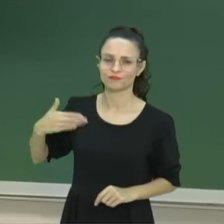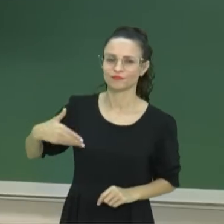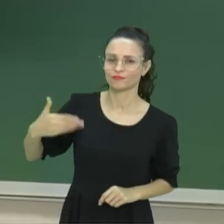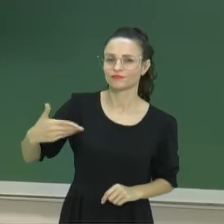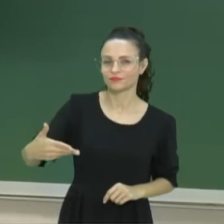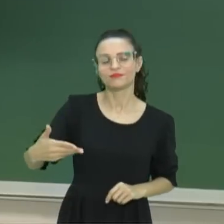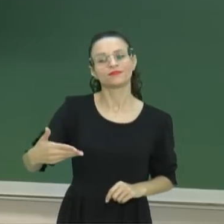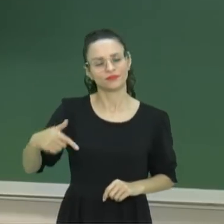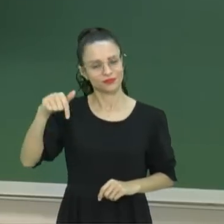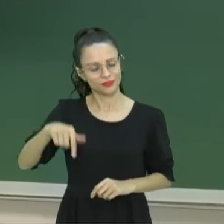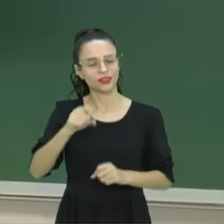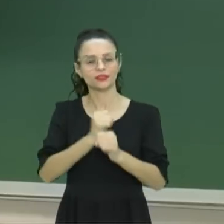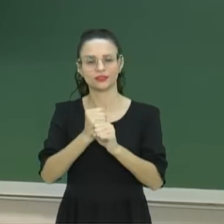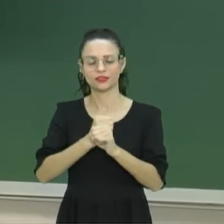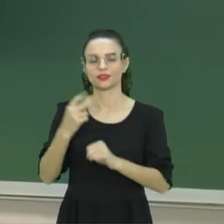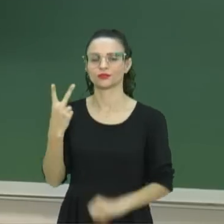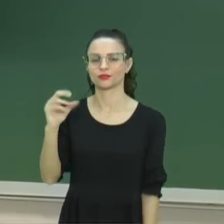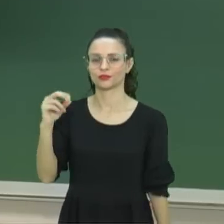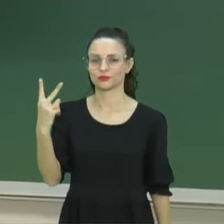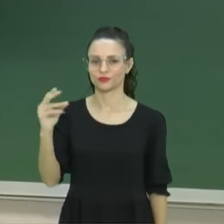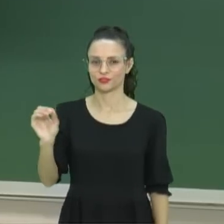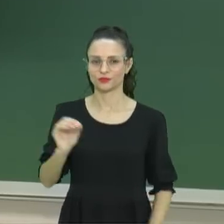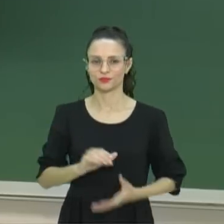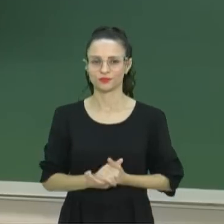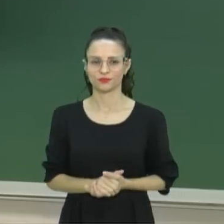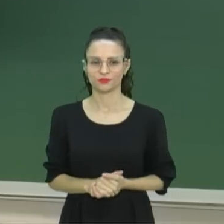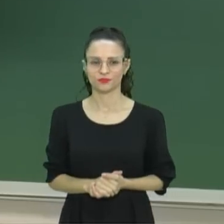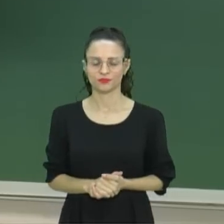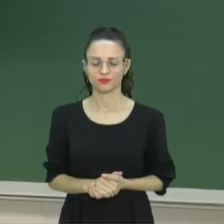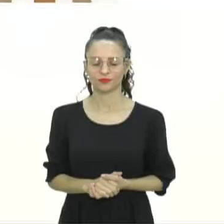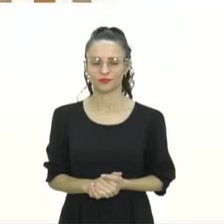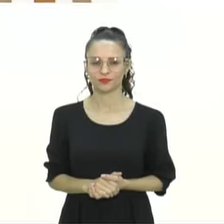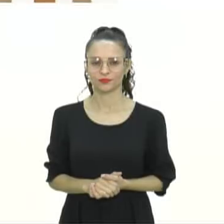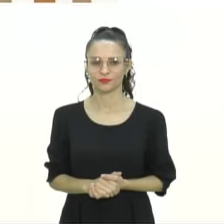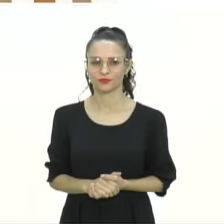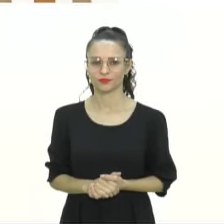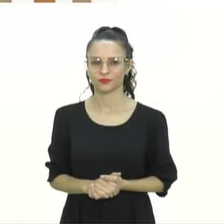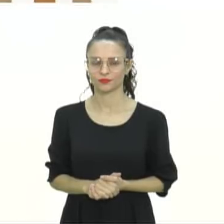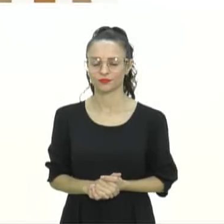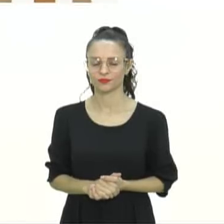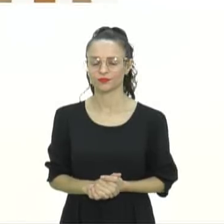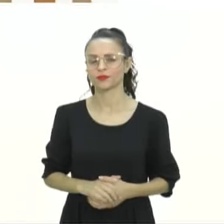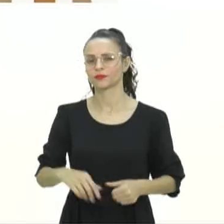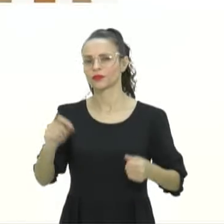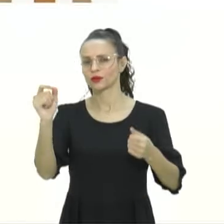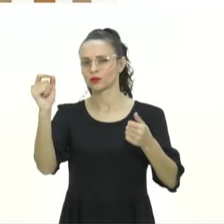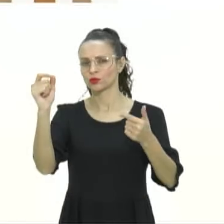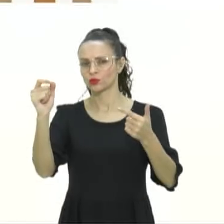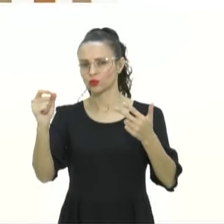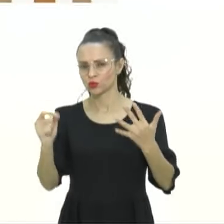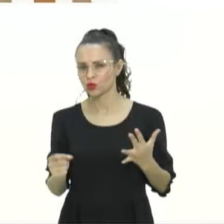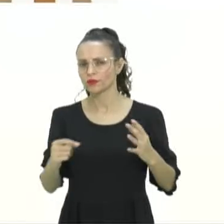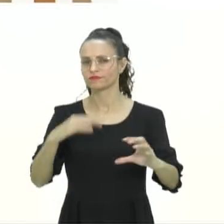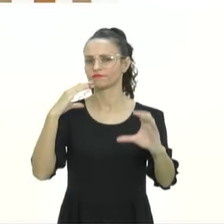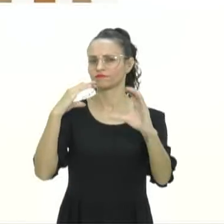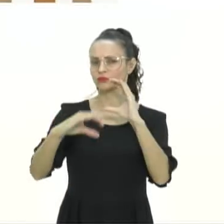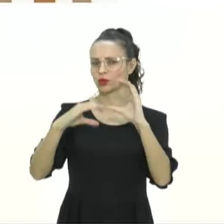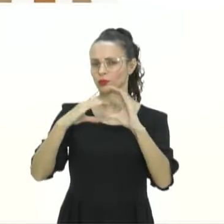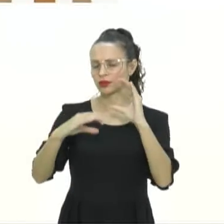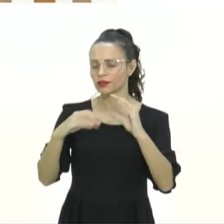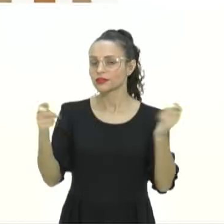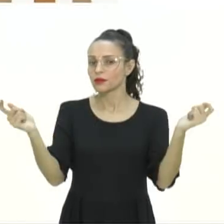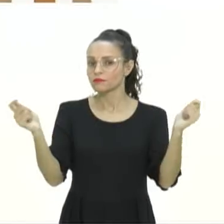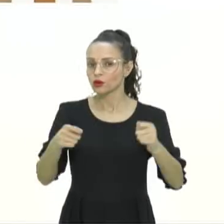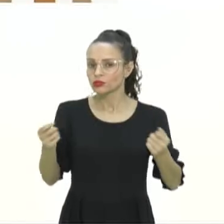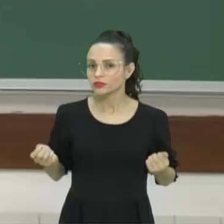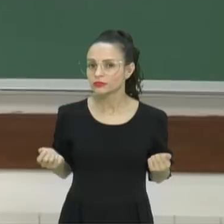dia nesse ano letivo de 2020. Os meios de comunicação, então, eles possibilitaram